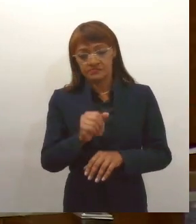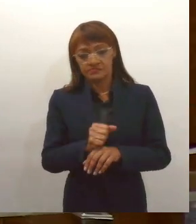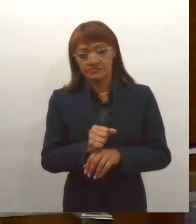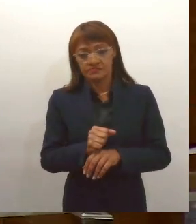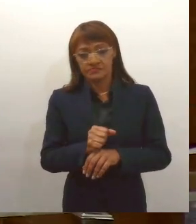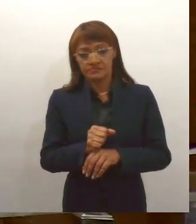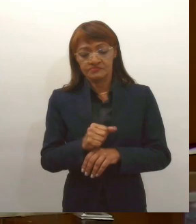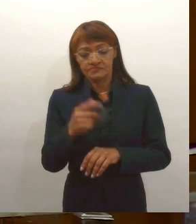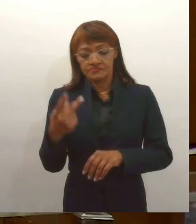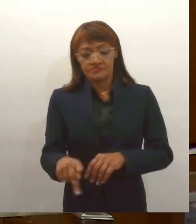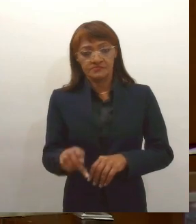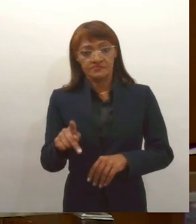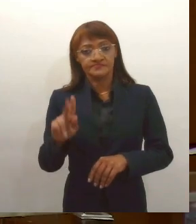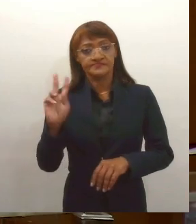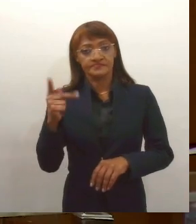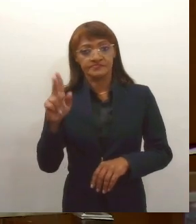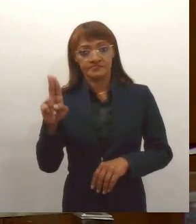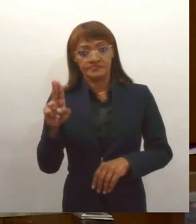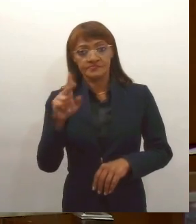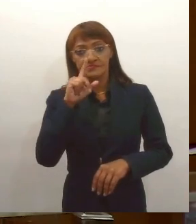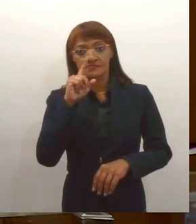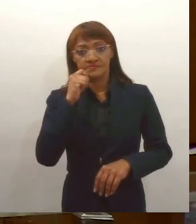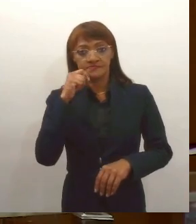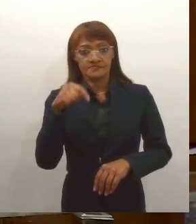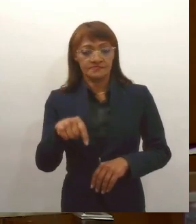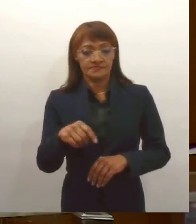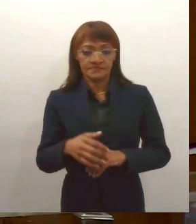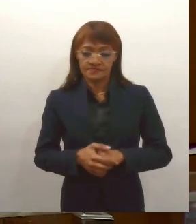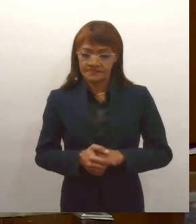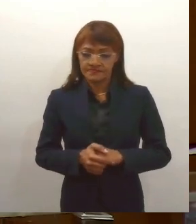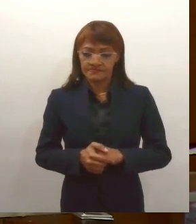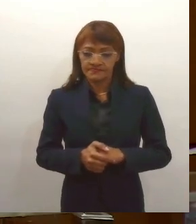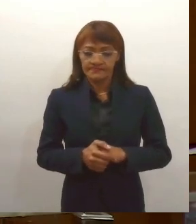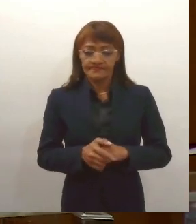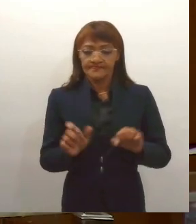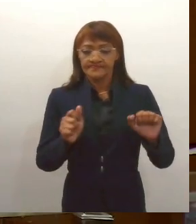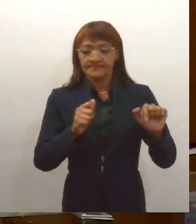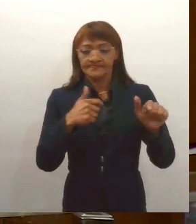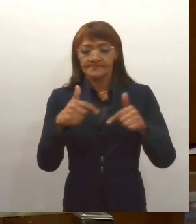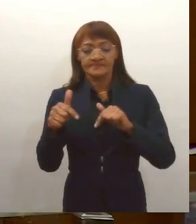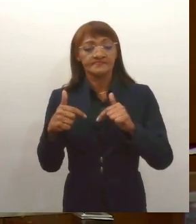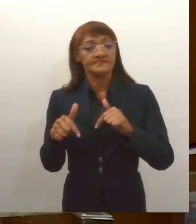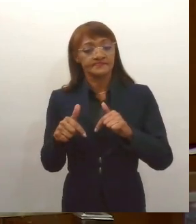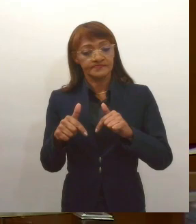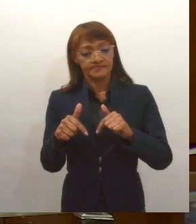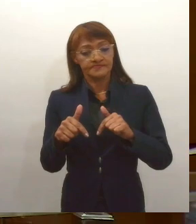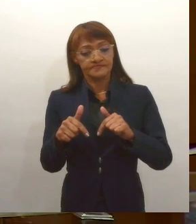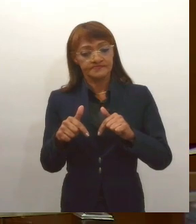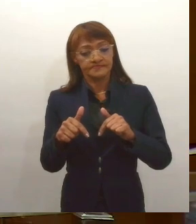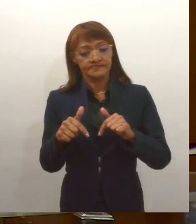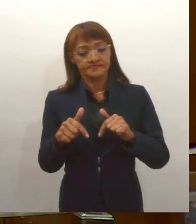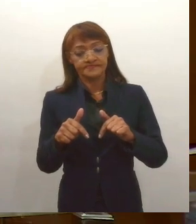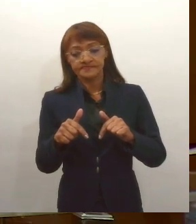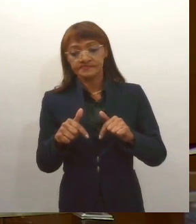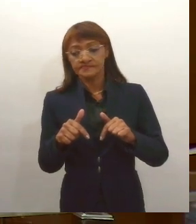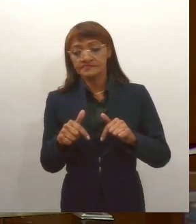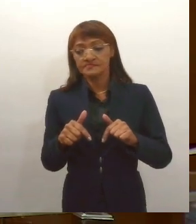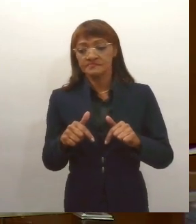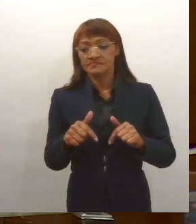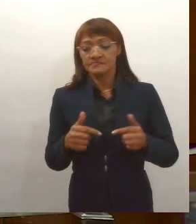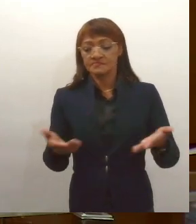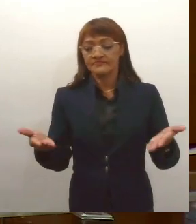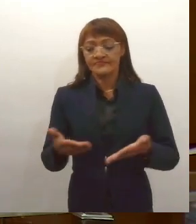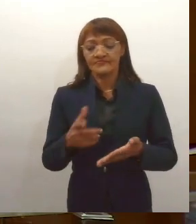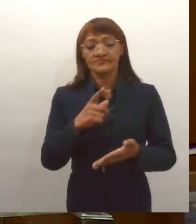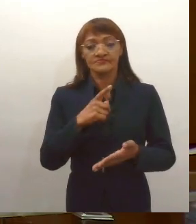ações que vem acontecendo na Secretaria de Estado da